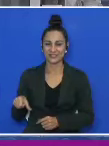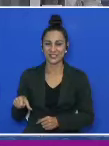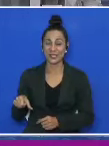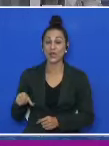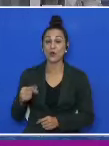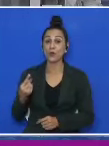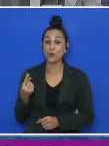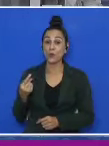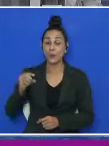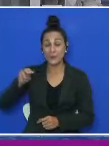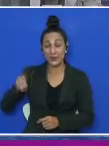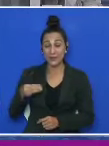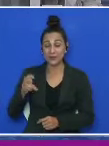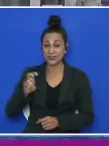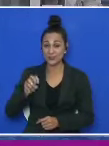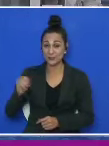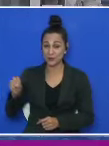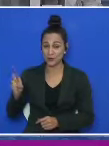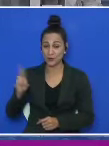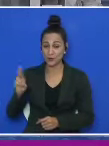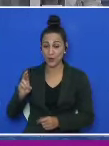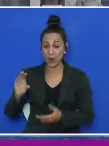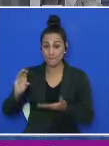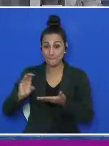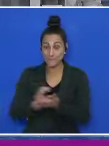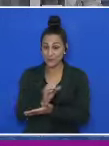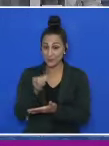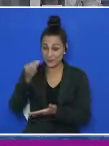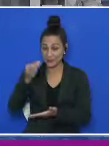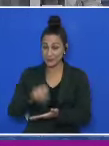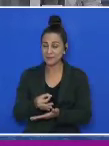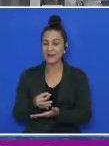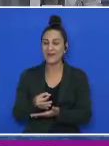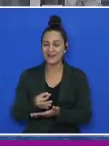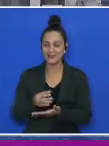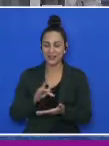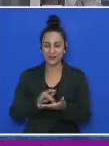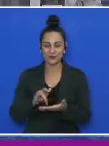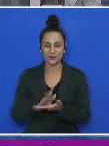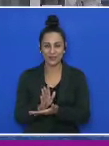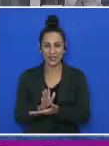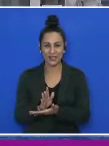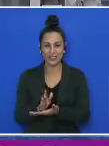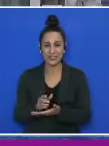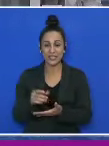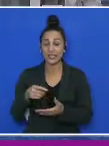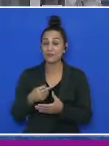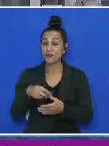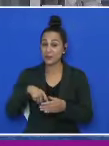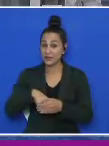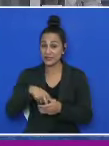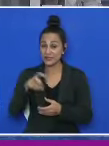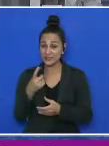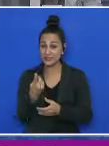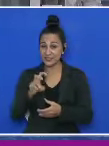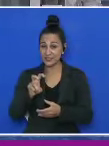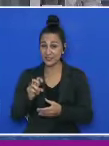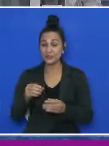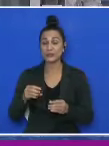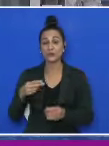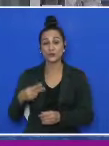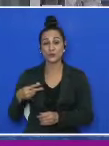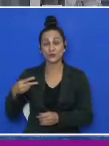verdade, R$1.500.000, o prêmio estimado na Loto Fácil hoje. E vamos às 15 dezenas sorteadas no